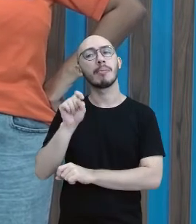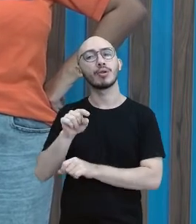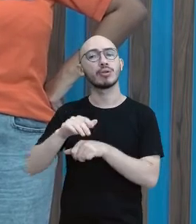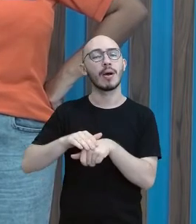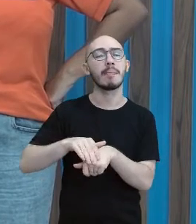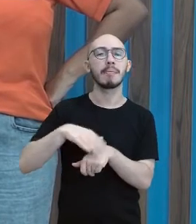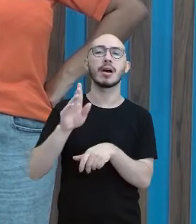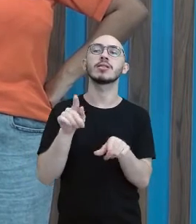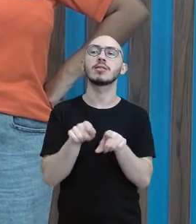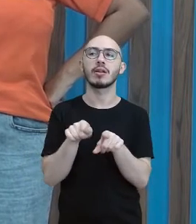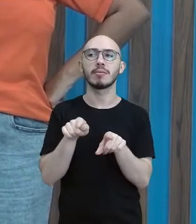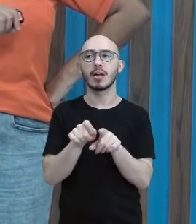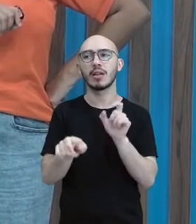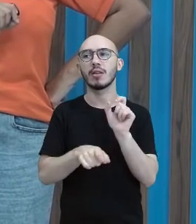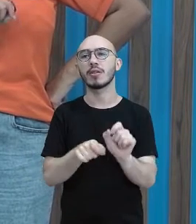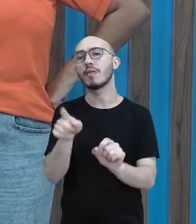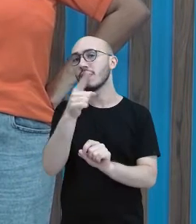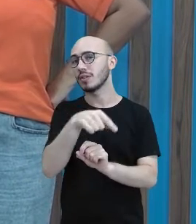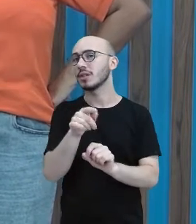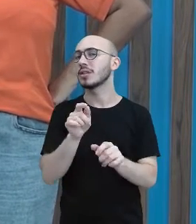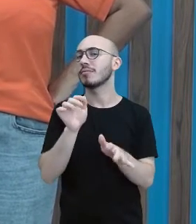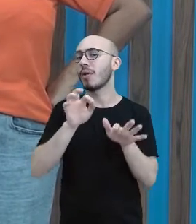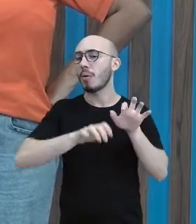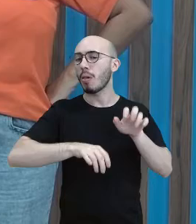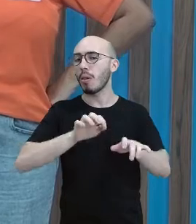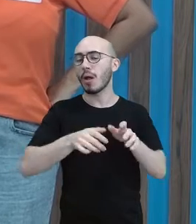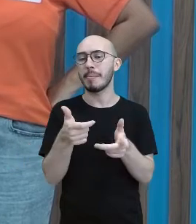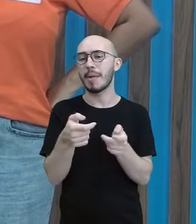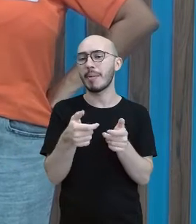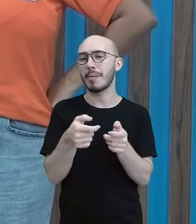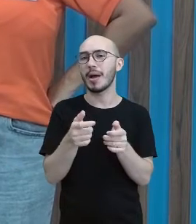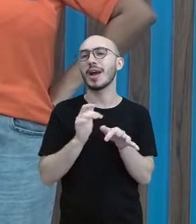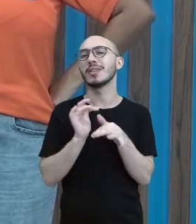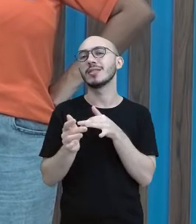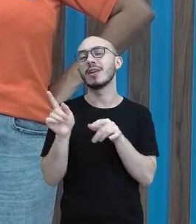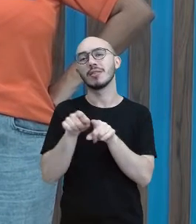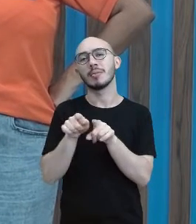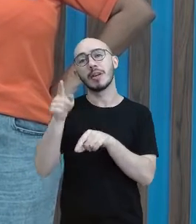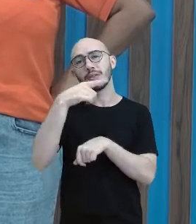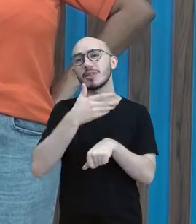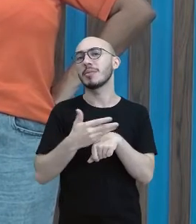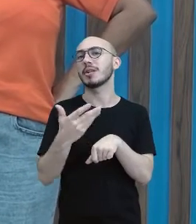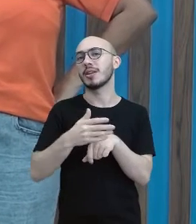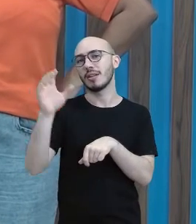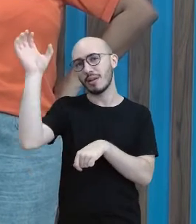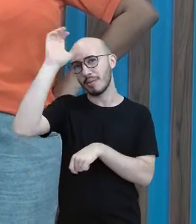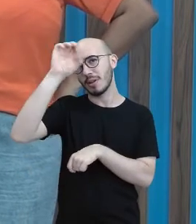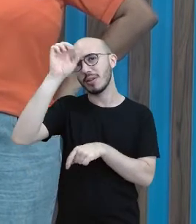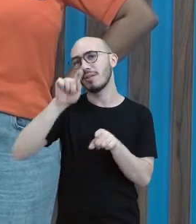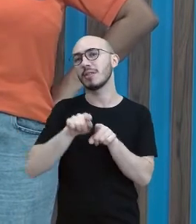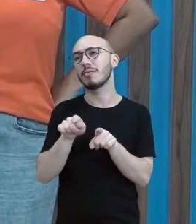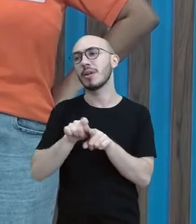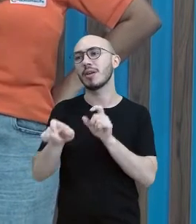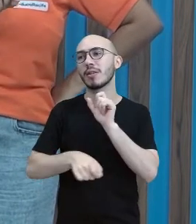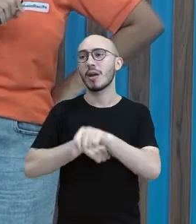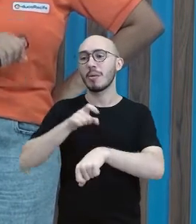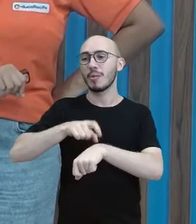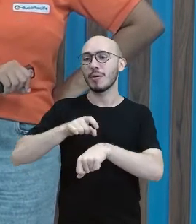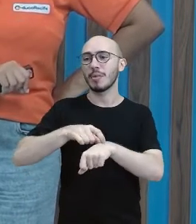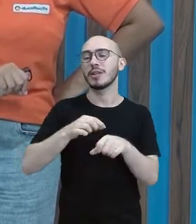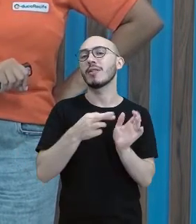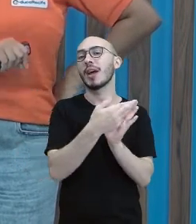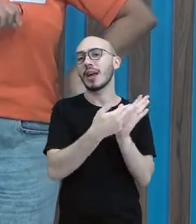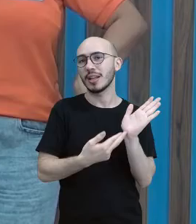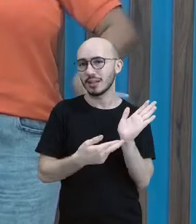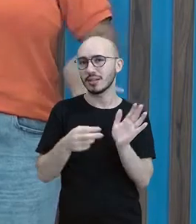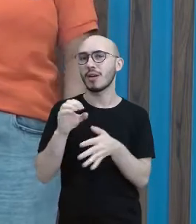mais, o que vocês escrevem online, vocês estão pondo em uso o que a gente está aprendendo. E quando vocês forem na hora da